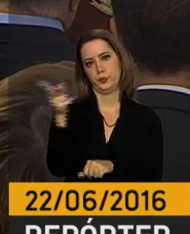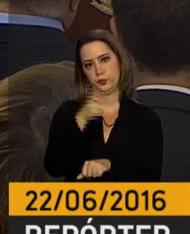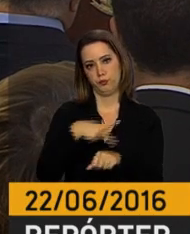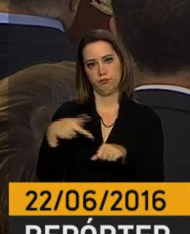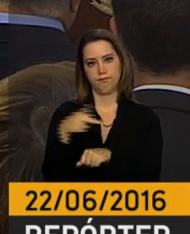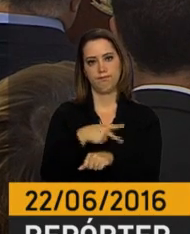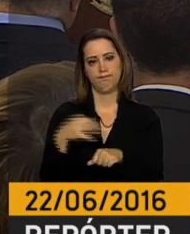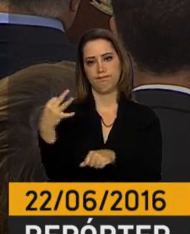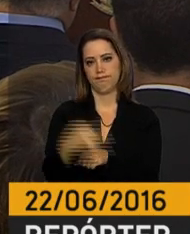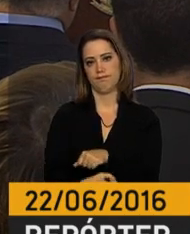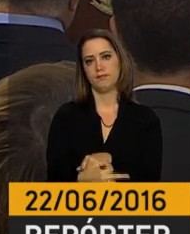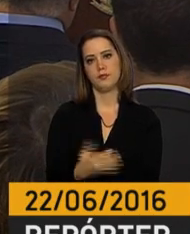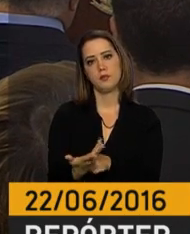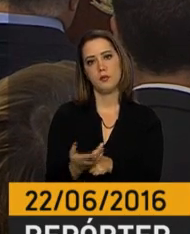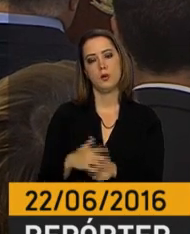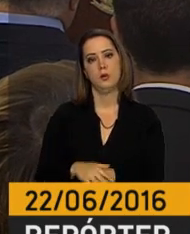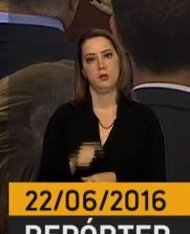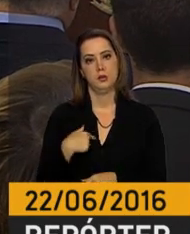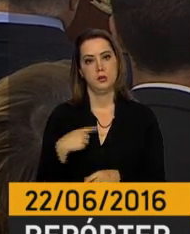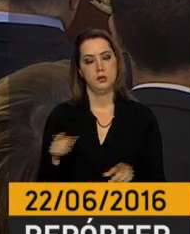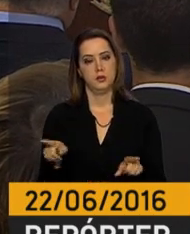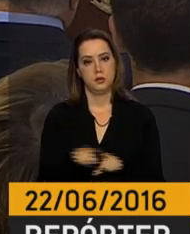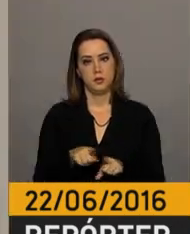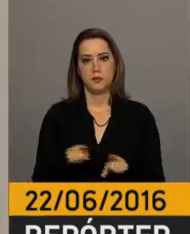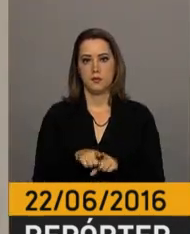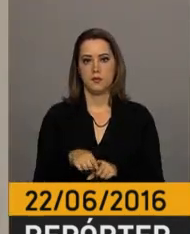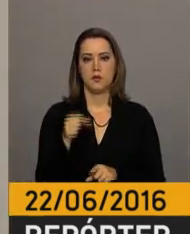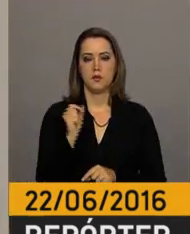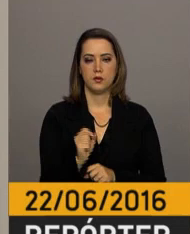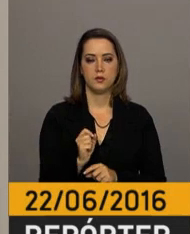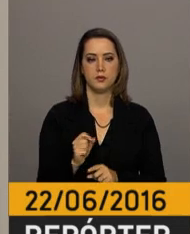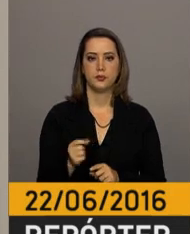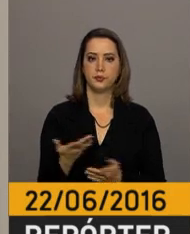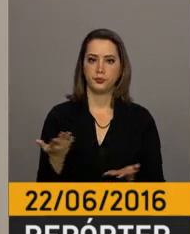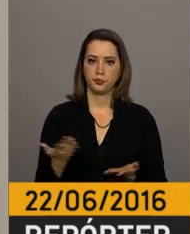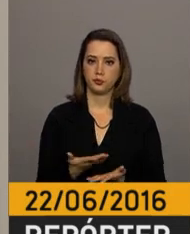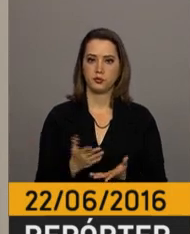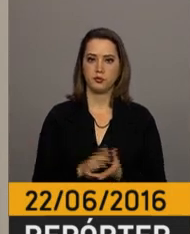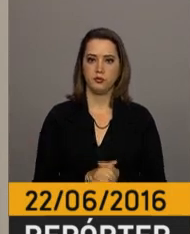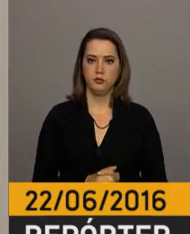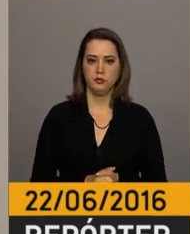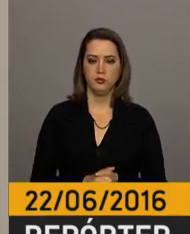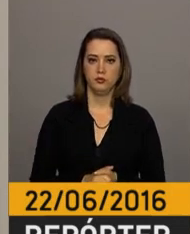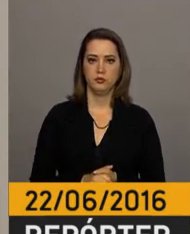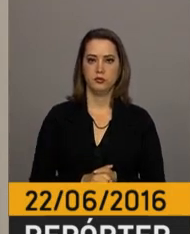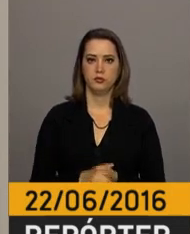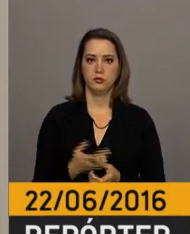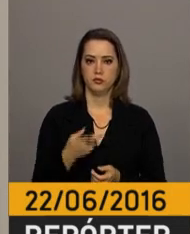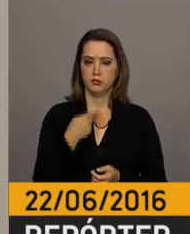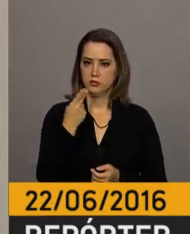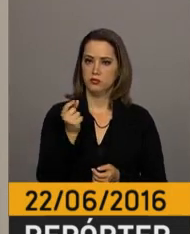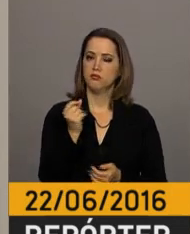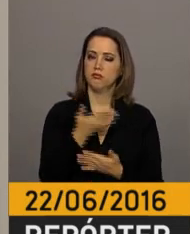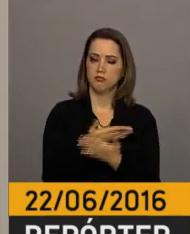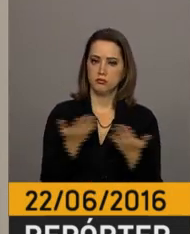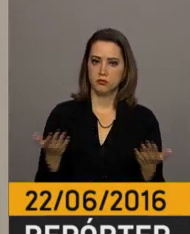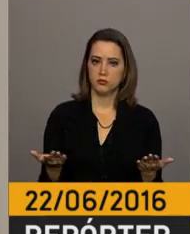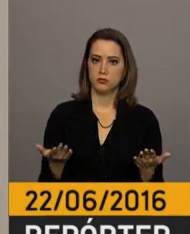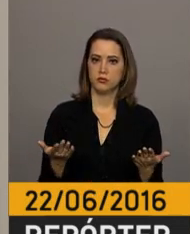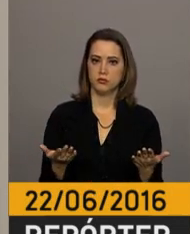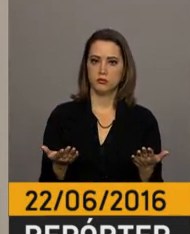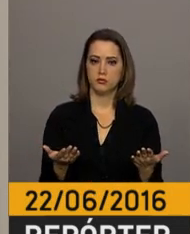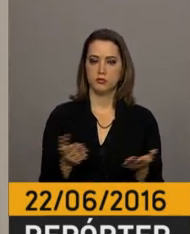disso interessante eu quero aproveitar este momento para registrar os senhores e as